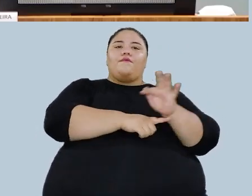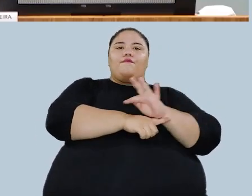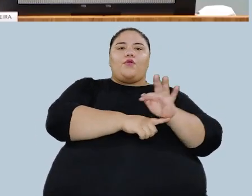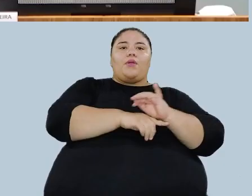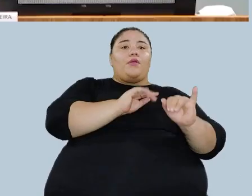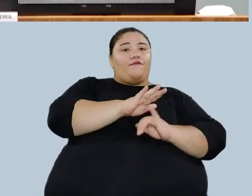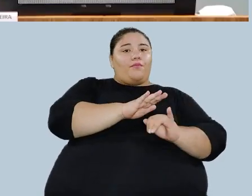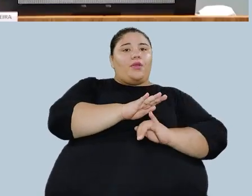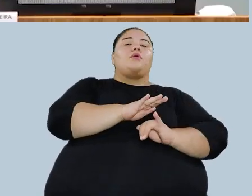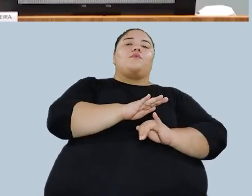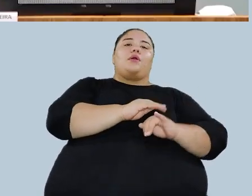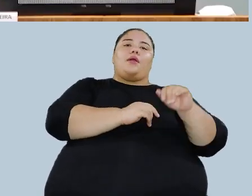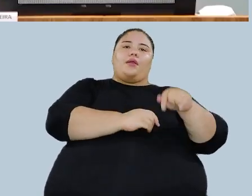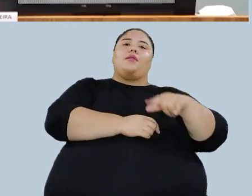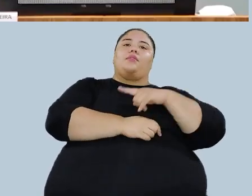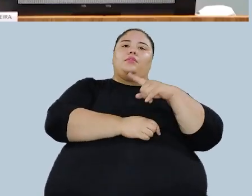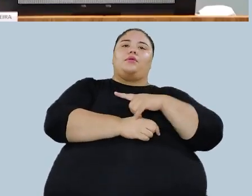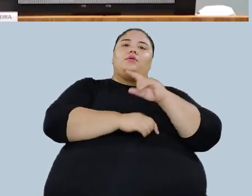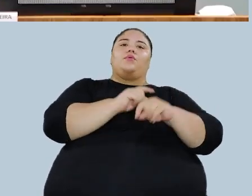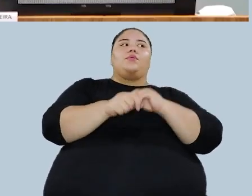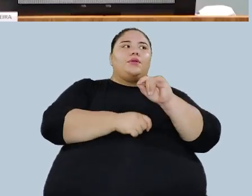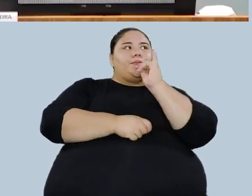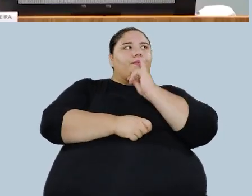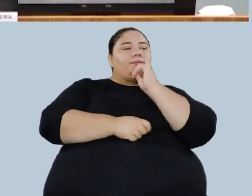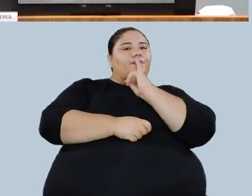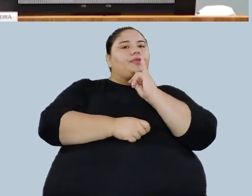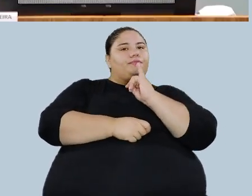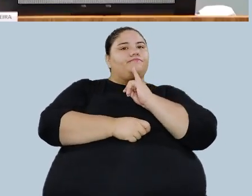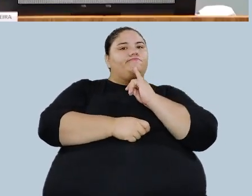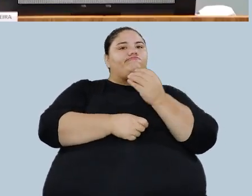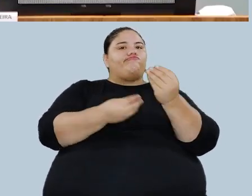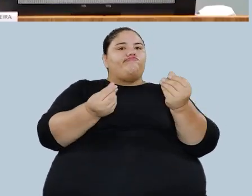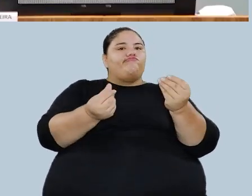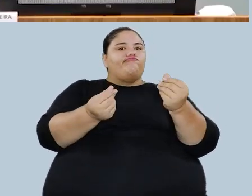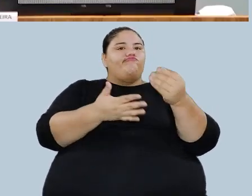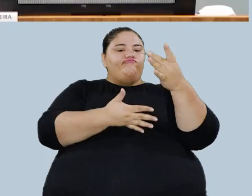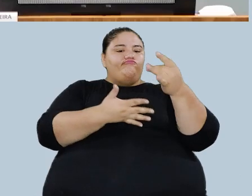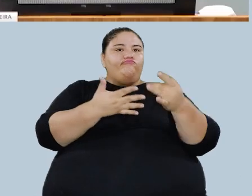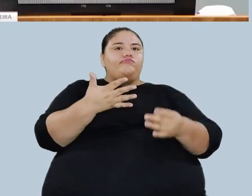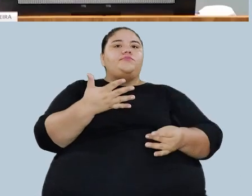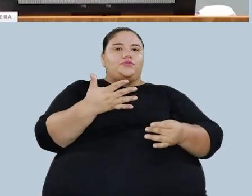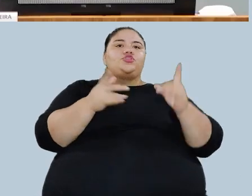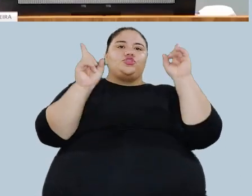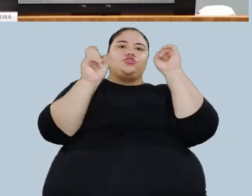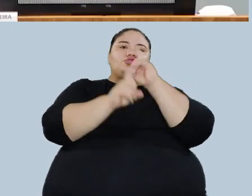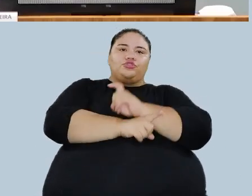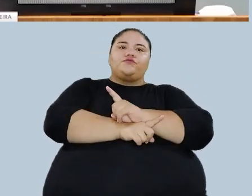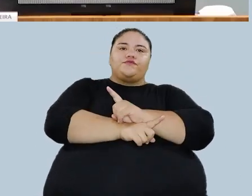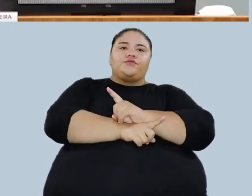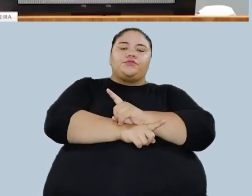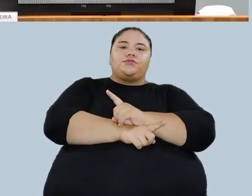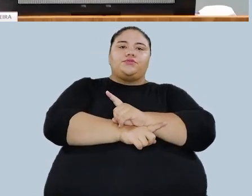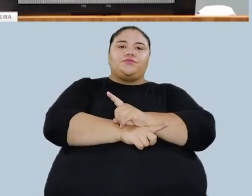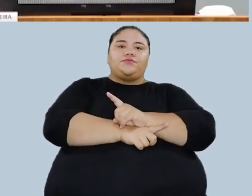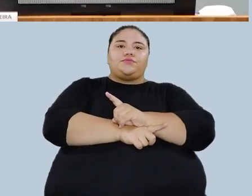economia formal e a informal, ela tem, né, sutilezas que são muito difíceis de